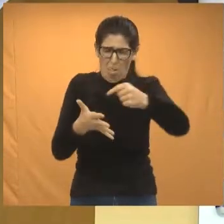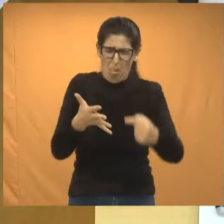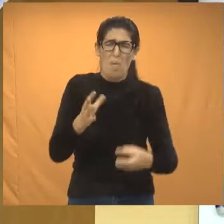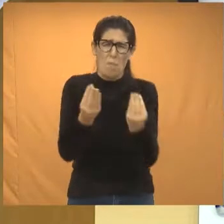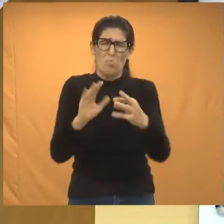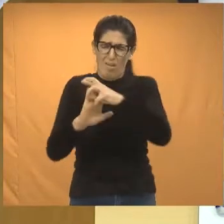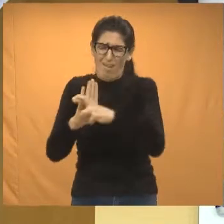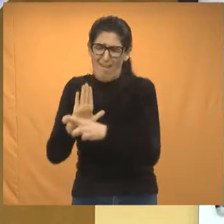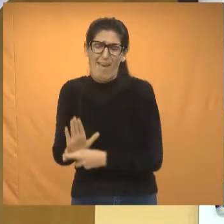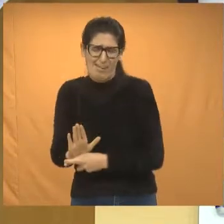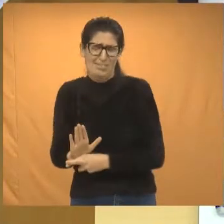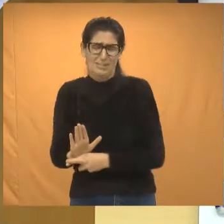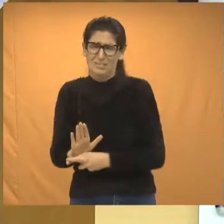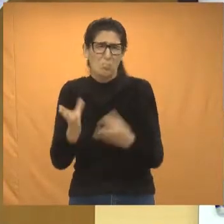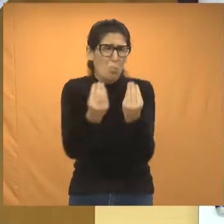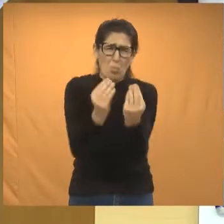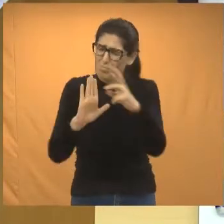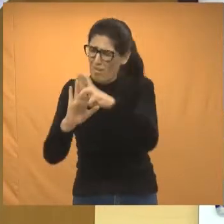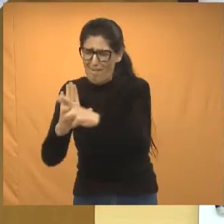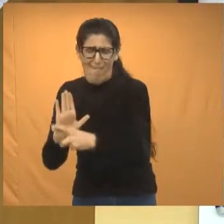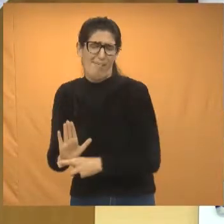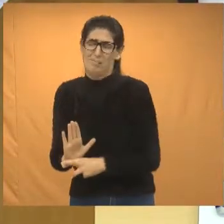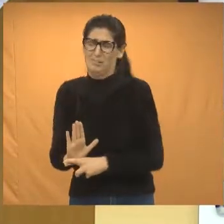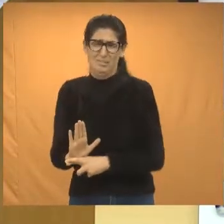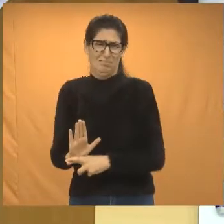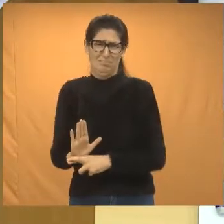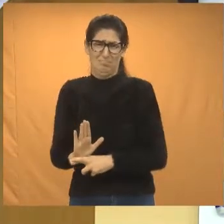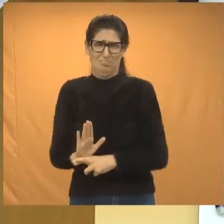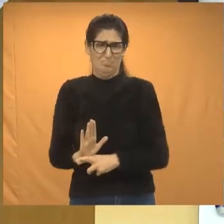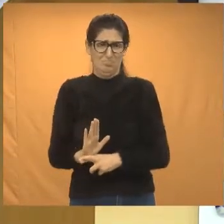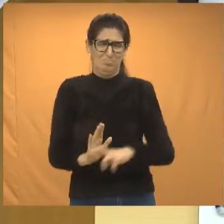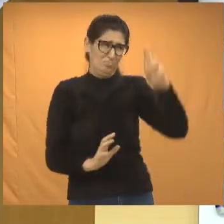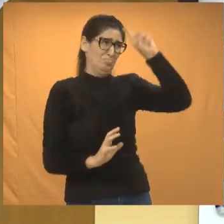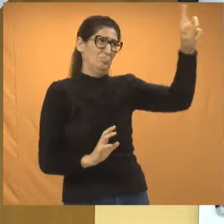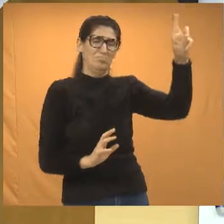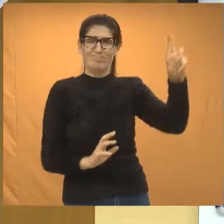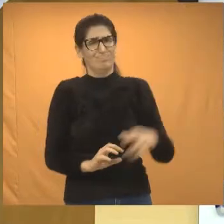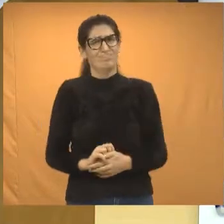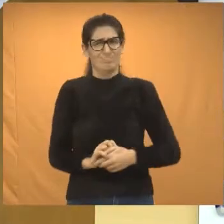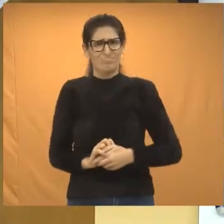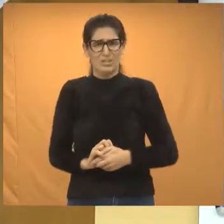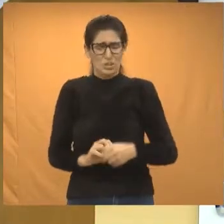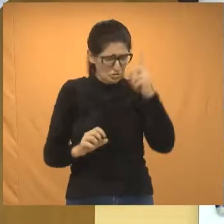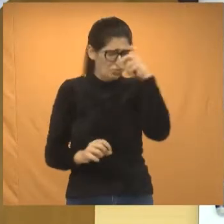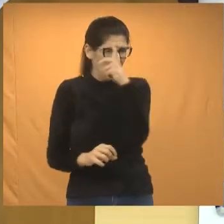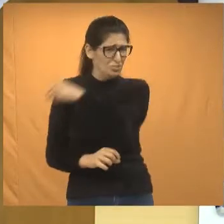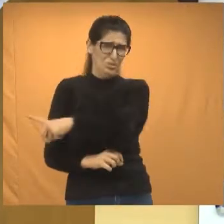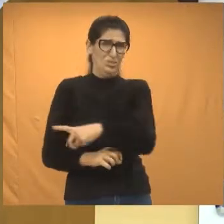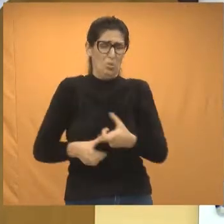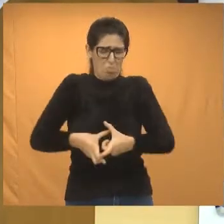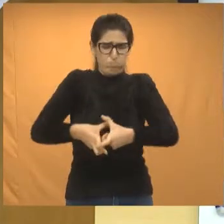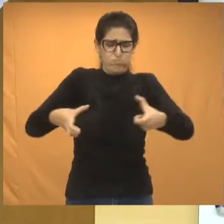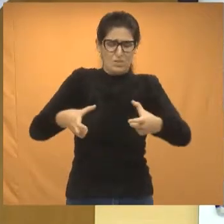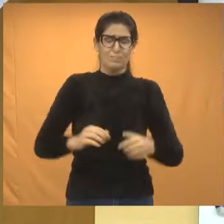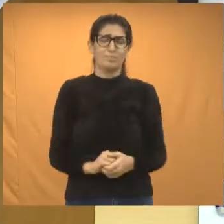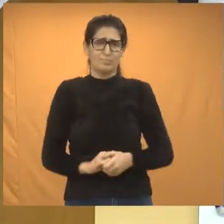a burocracia como é. Então, eu acho que esse projeto aqui está aqui um tema que eu acho que o governo está acertando. E